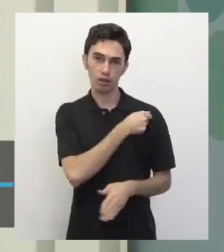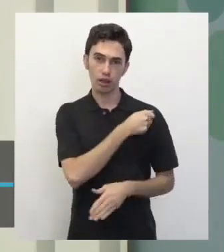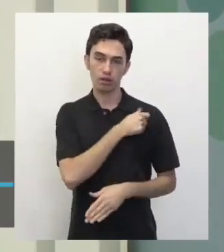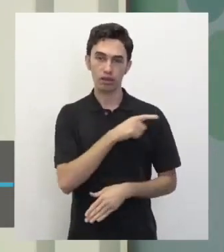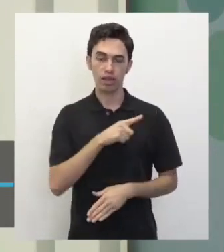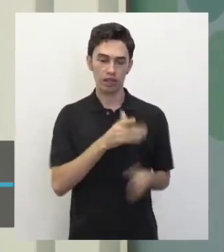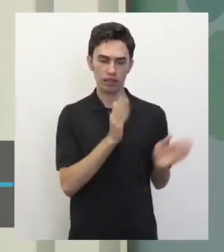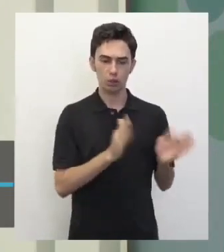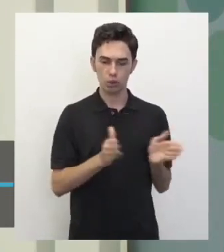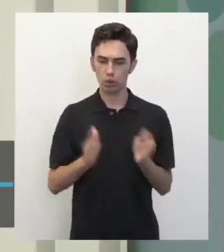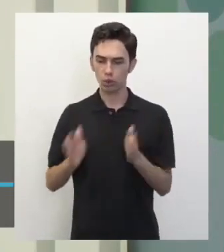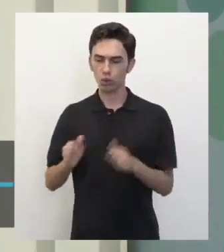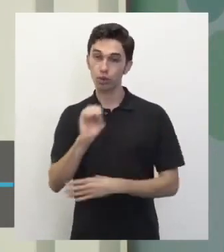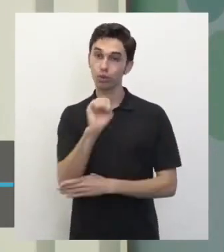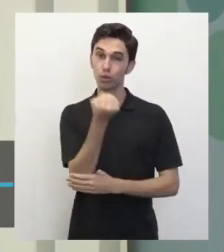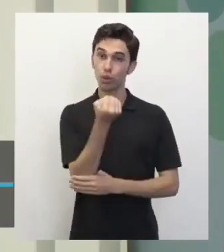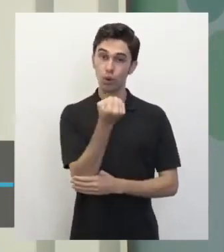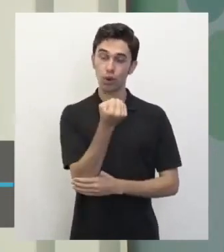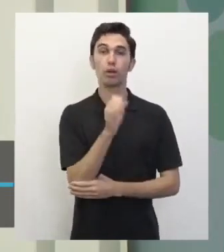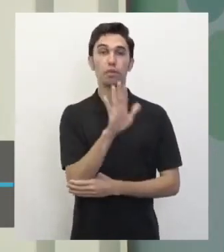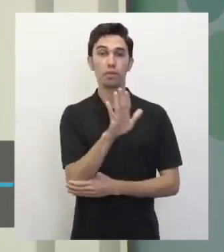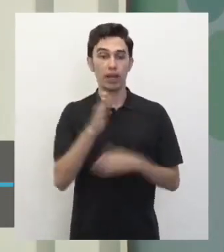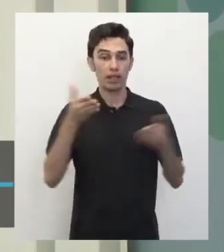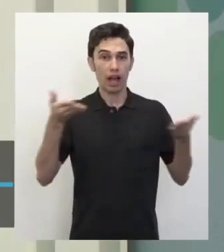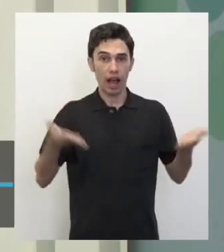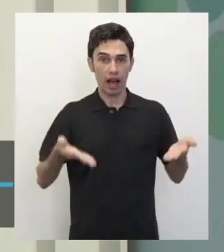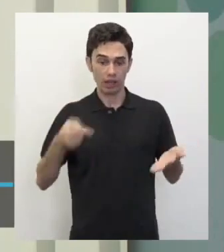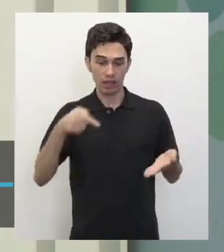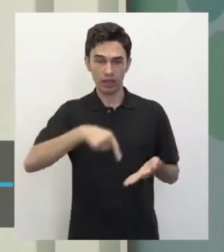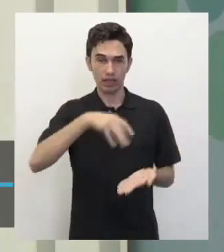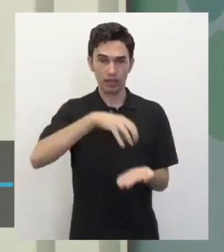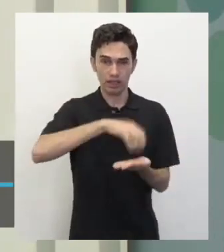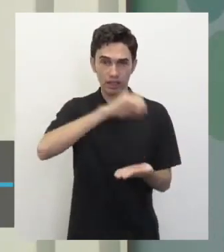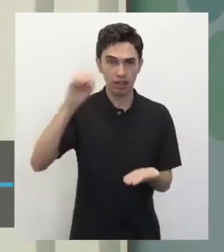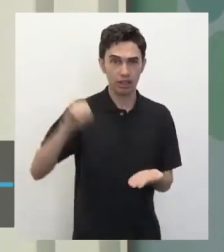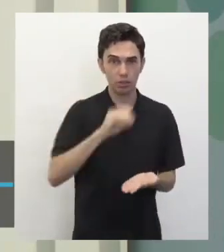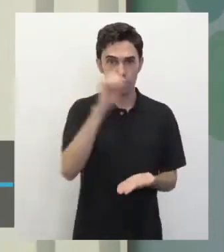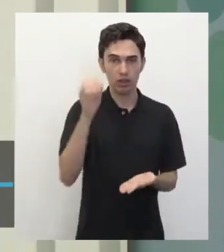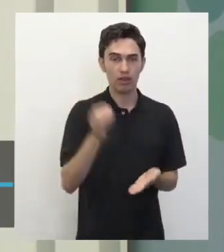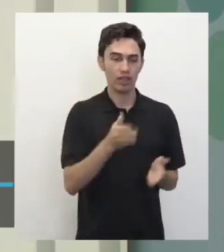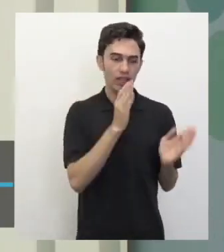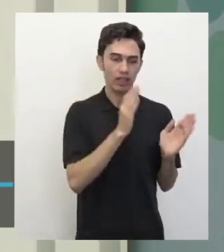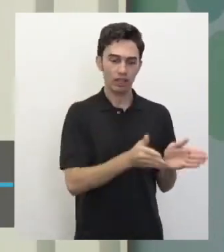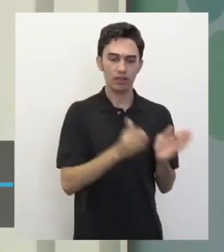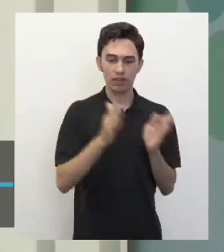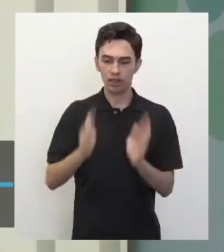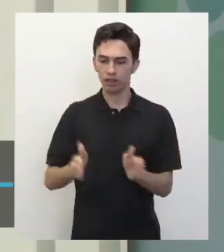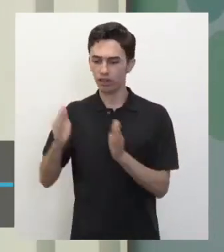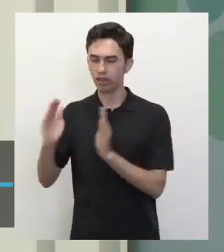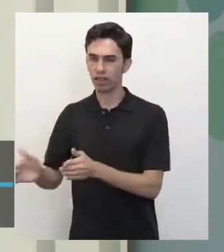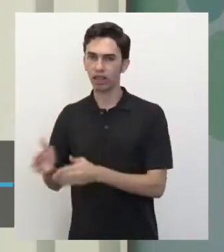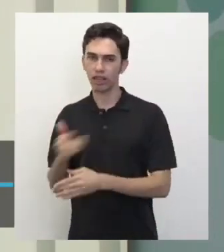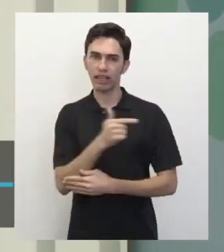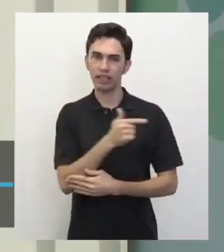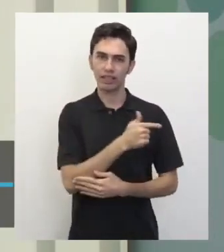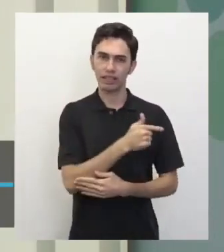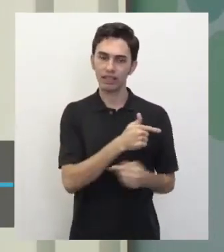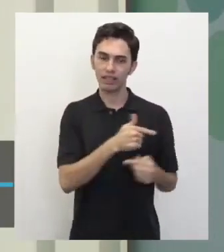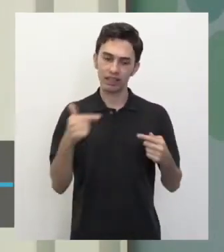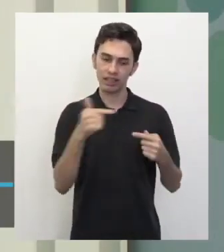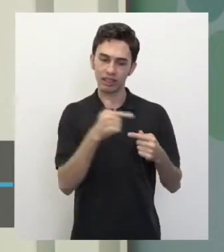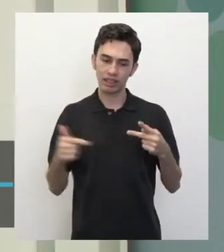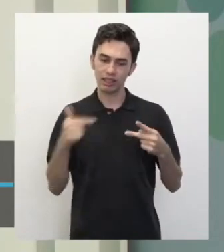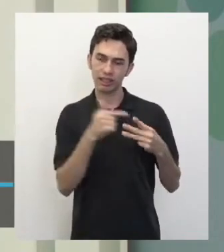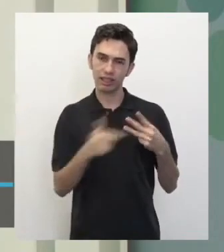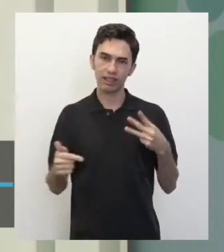aulas. E aqui no Centro de Mídias, essas 8 aulas serão divididas em 3 semanas. 3 semanas, 6 aulas. Então, haverá algum momento em que